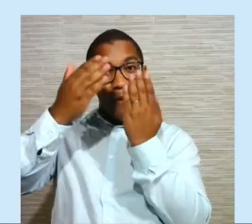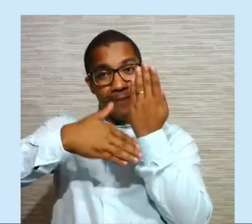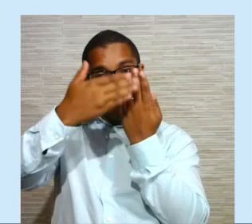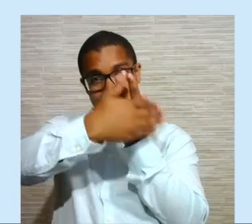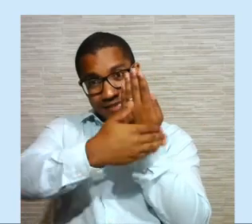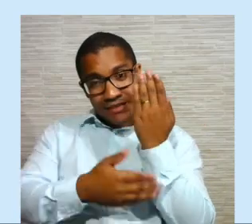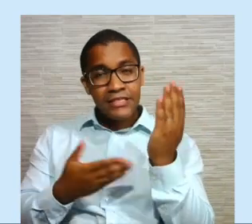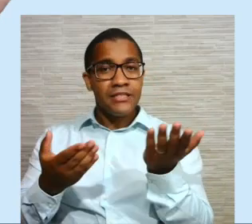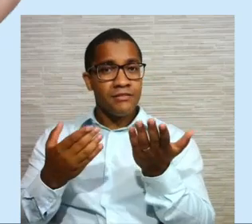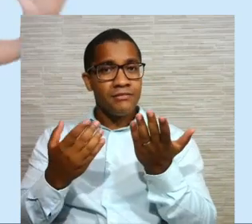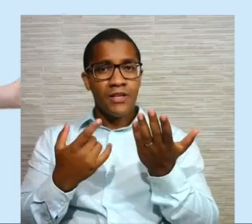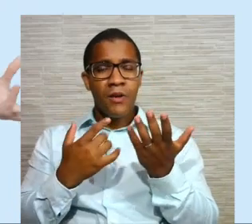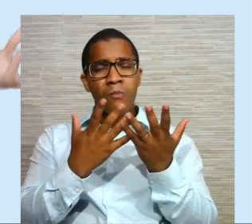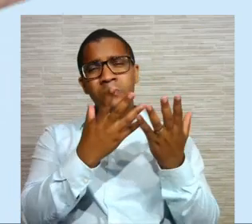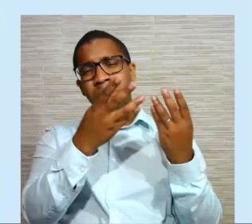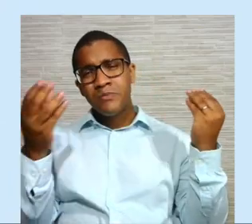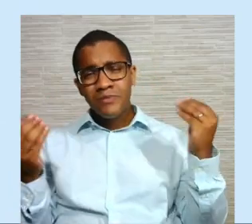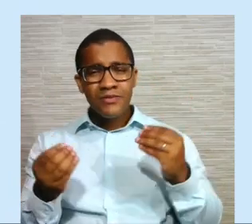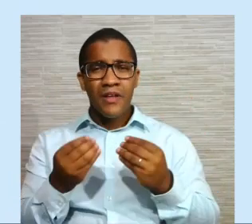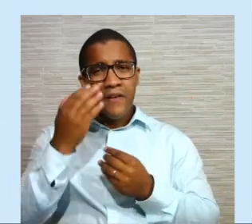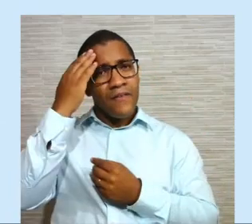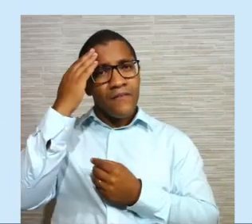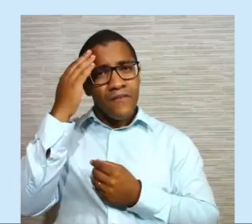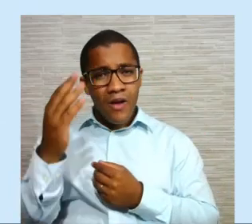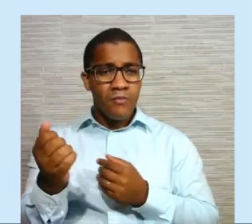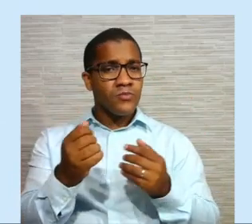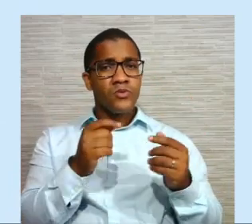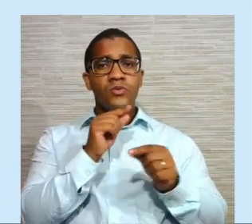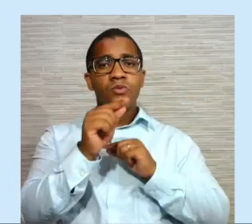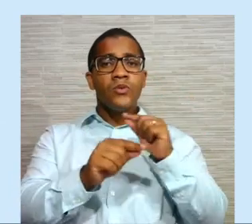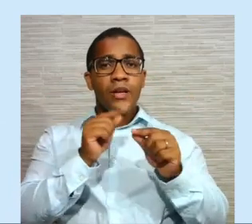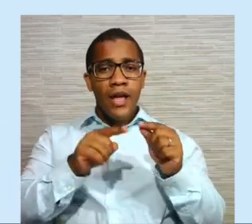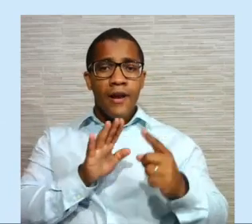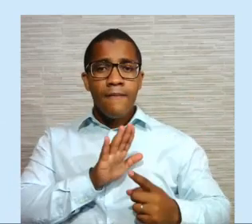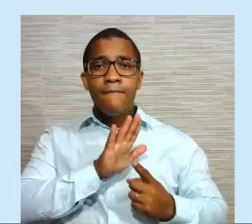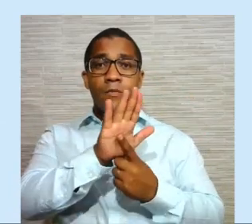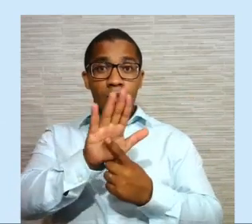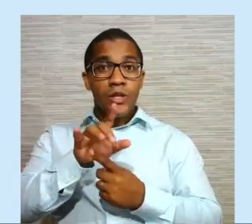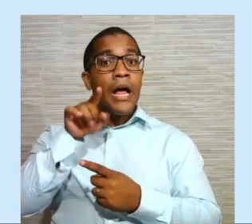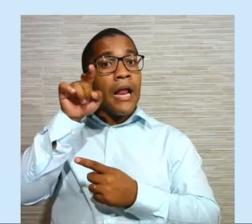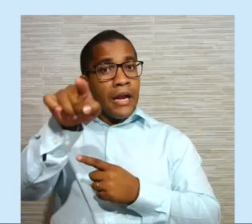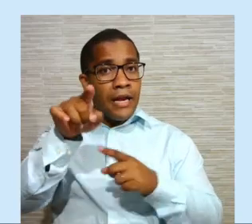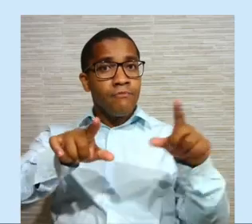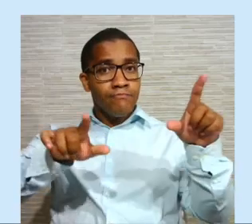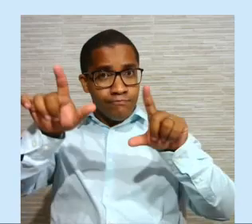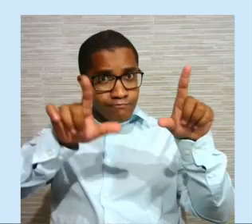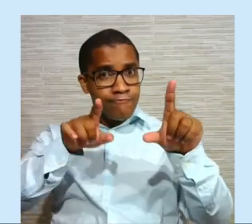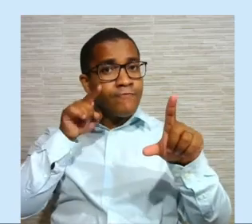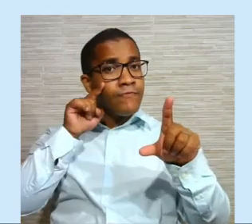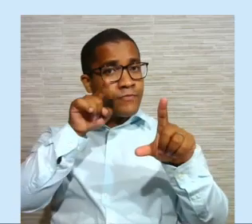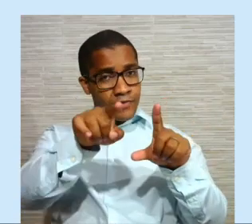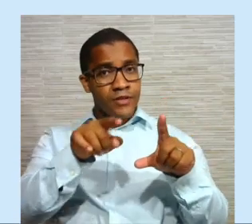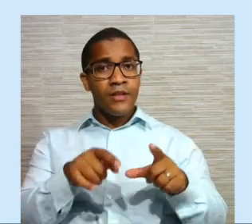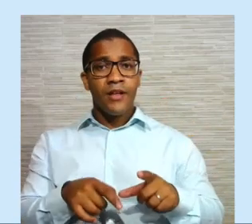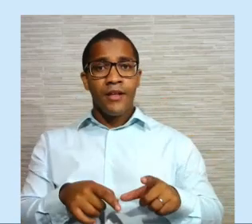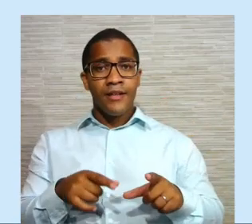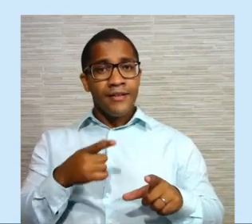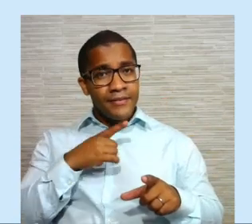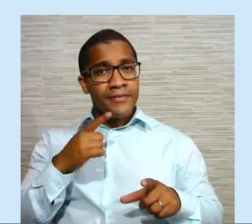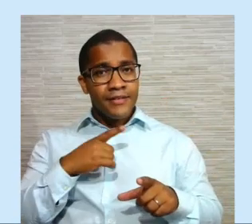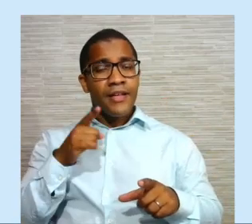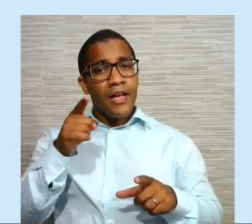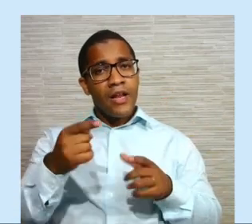abacaxi. Enfim, muitos artistas foram lançados e se apresentavam no programa. Né? Chacrinha